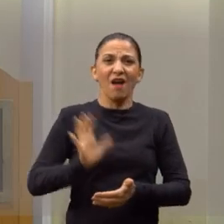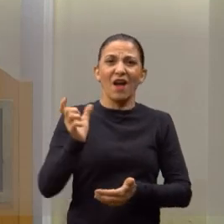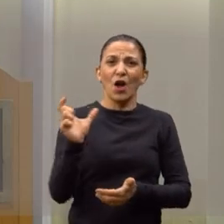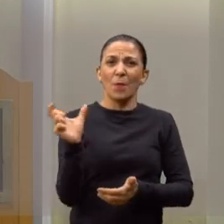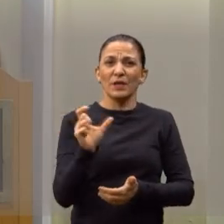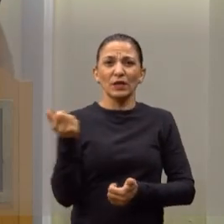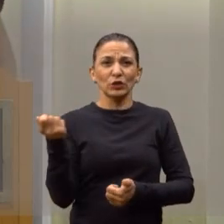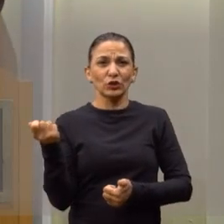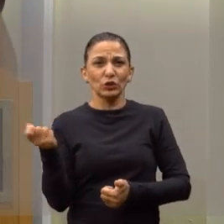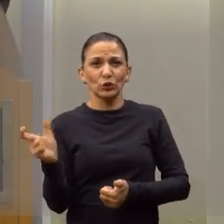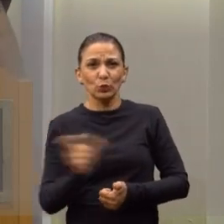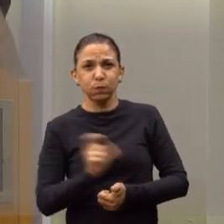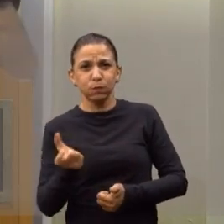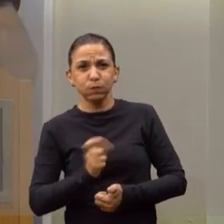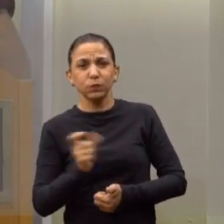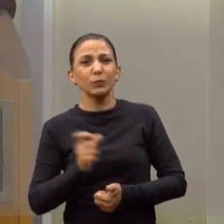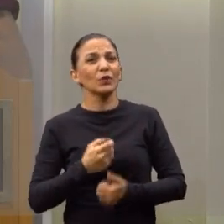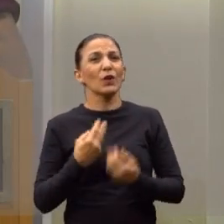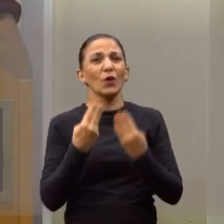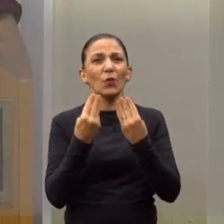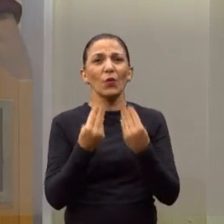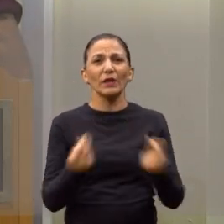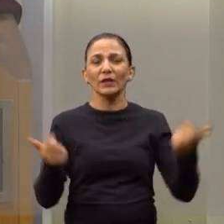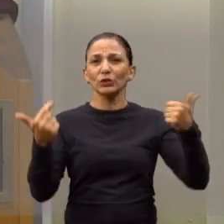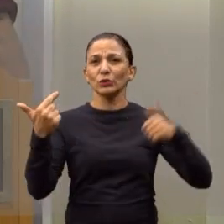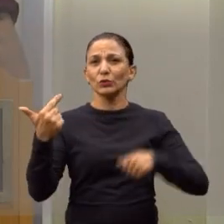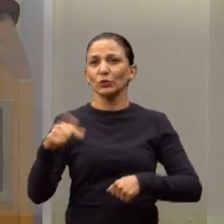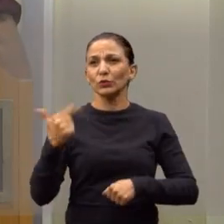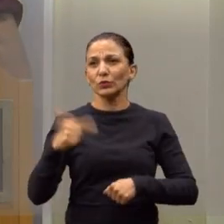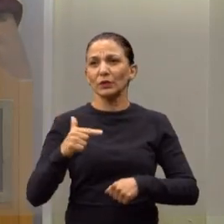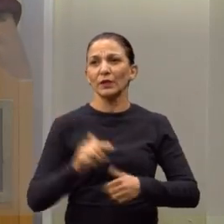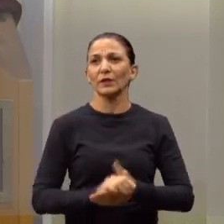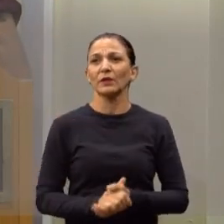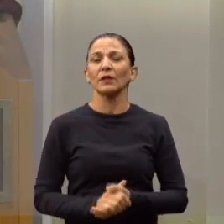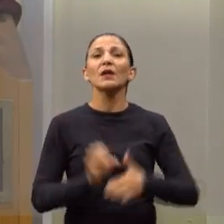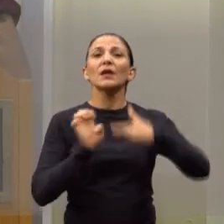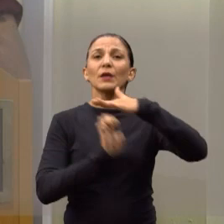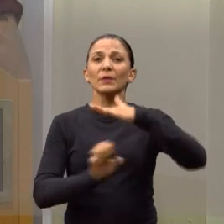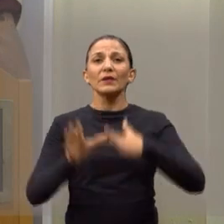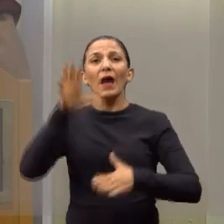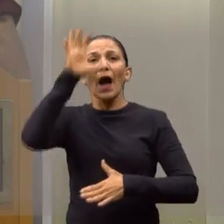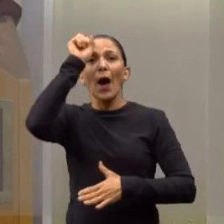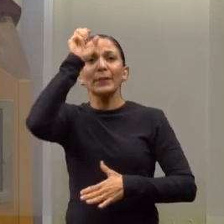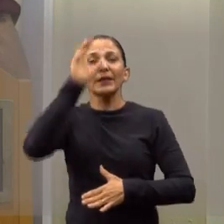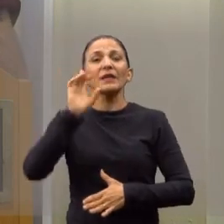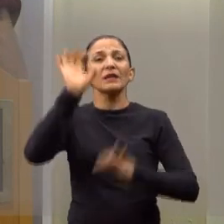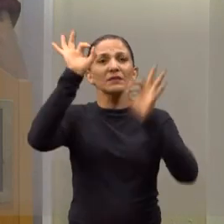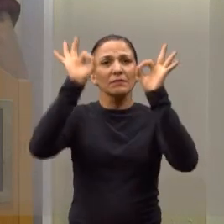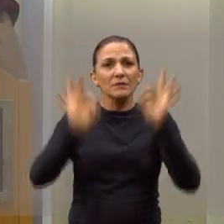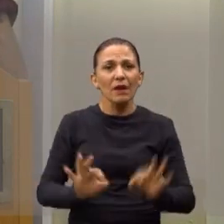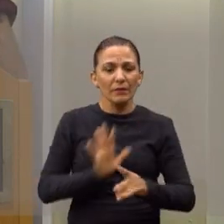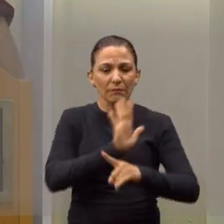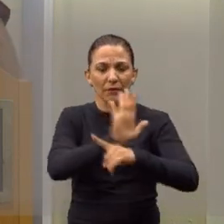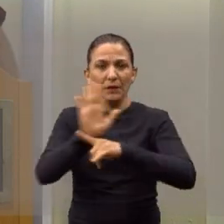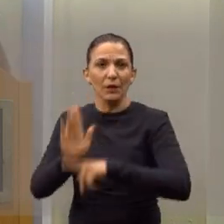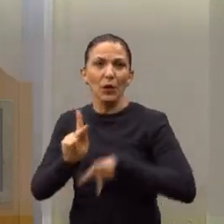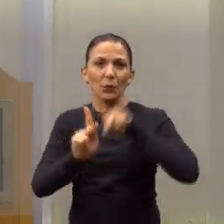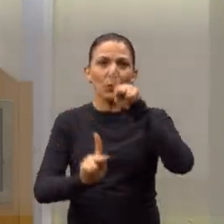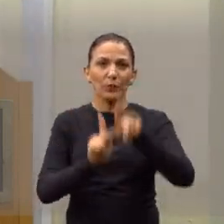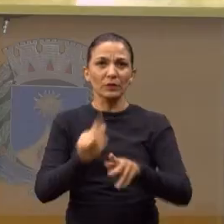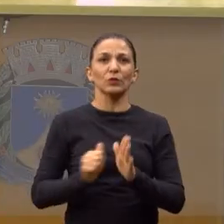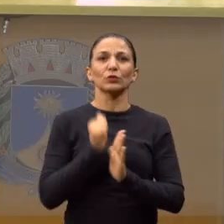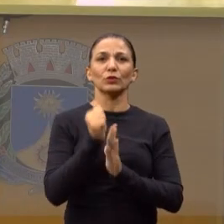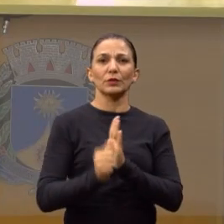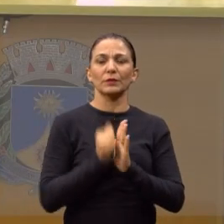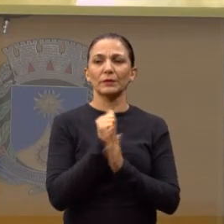ônibus, sendo que o ônibus não dá um mínimo de qualidade. As empresas, Paulo, têm que aprender a dar um mínimo de dignidade para o povo de Araraquara. Obrigado.